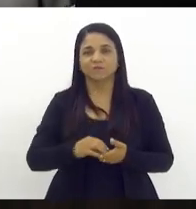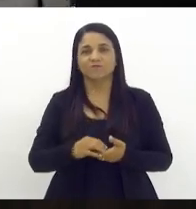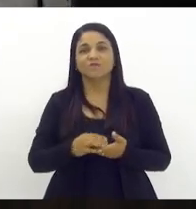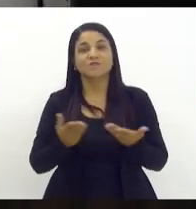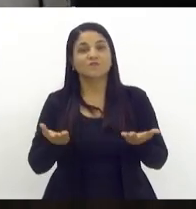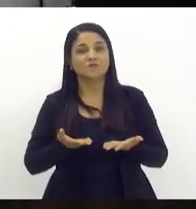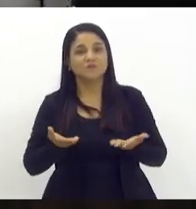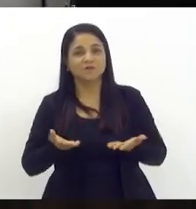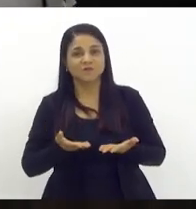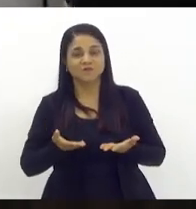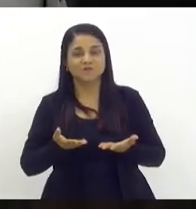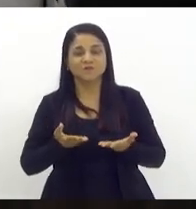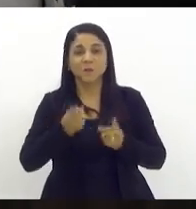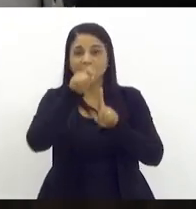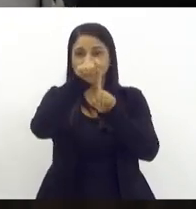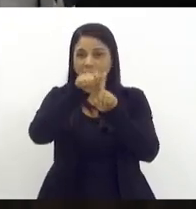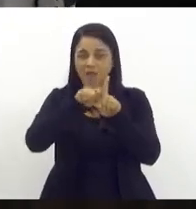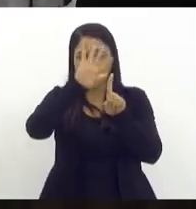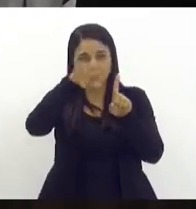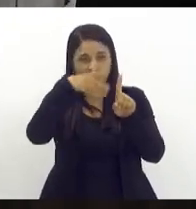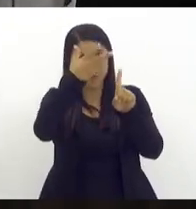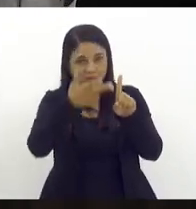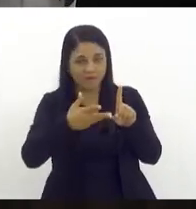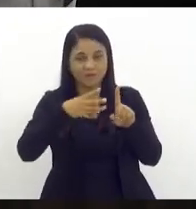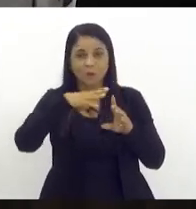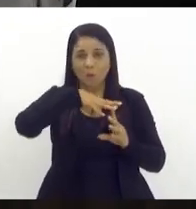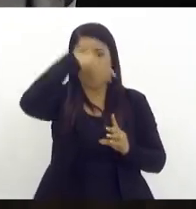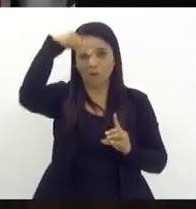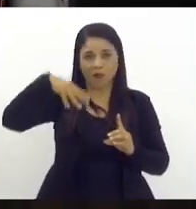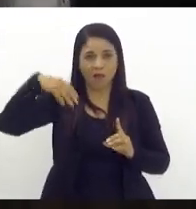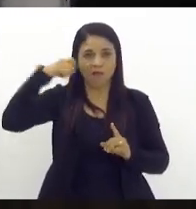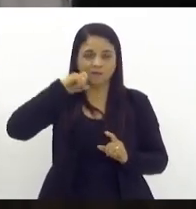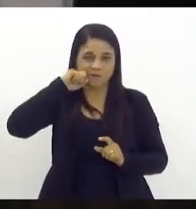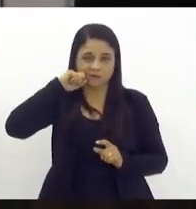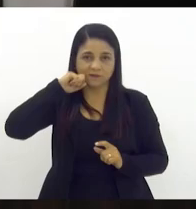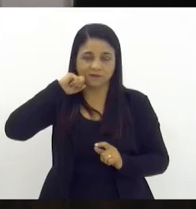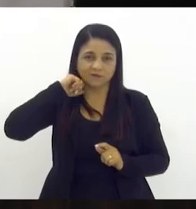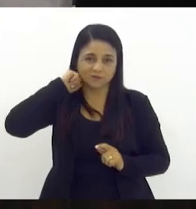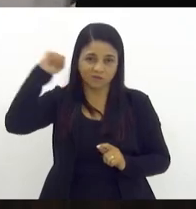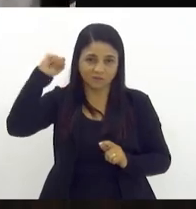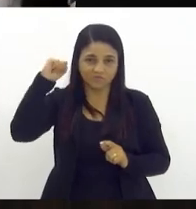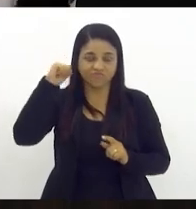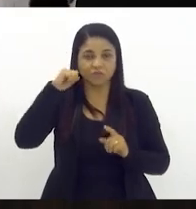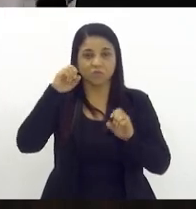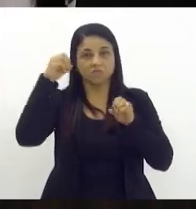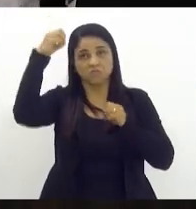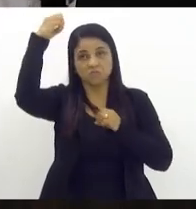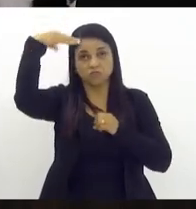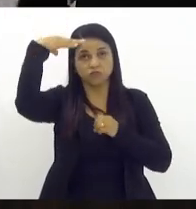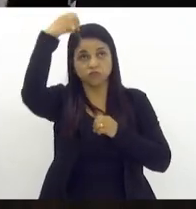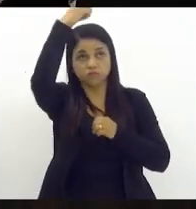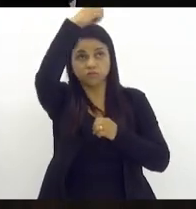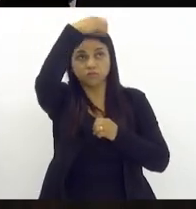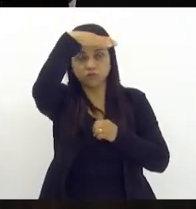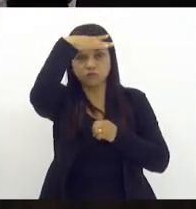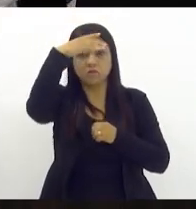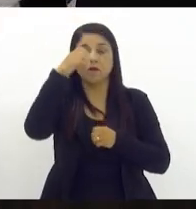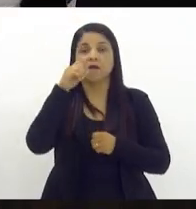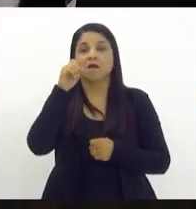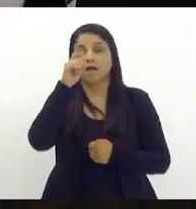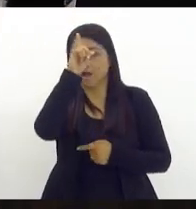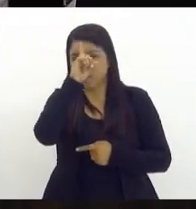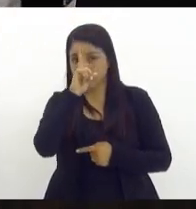Estamos aqui no mês de homenagem, o Palácio de Iradentes já devidamente acesos de amarelo e